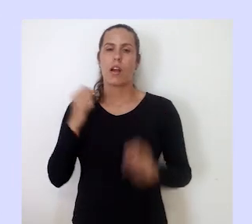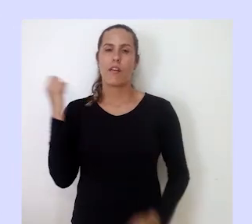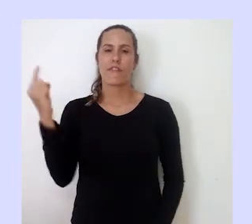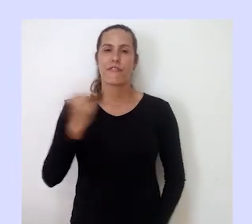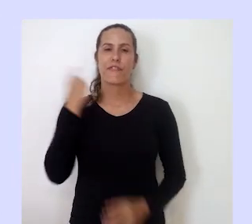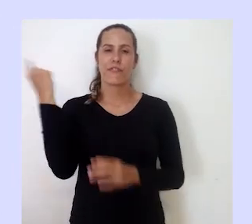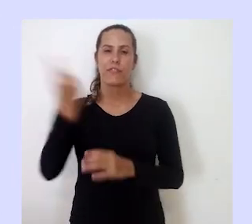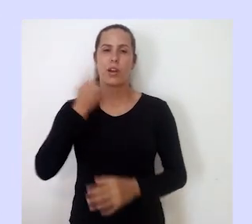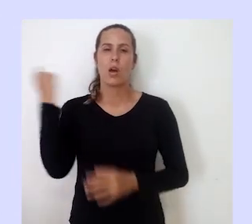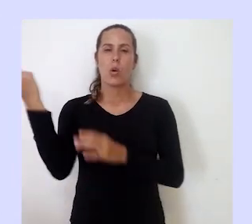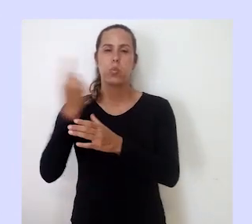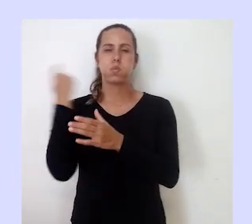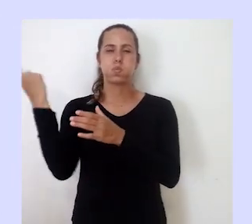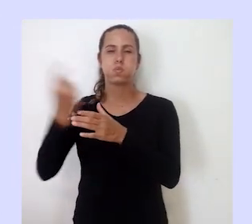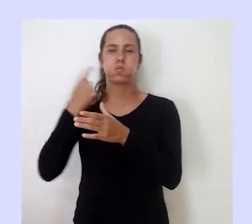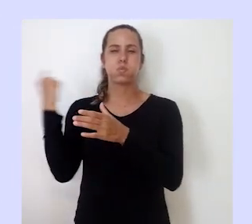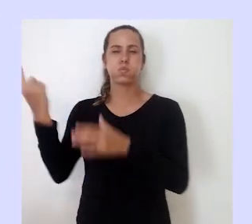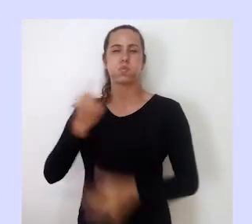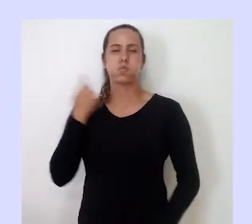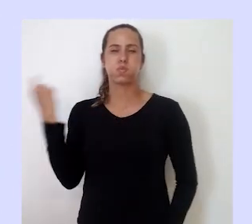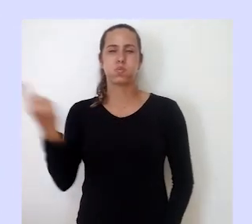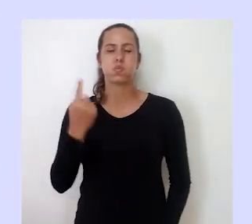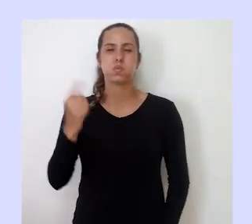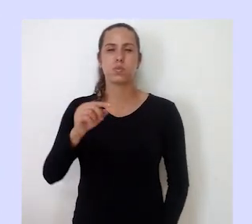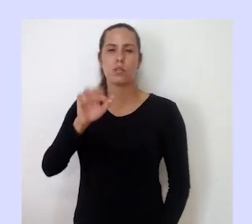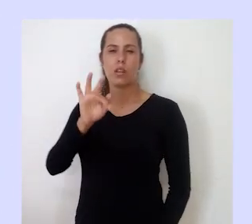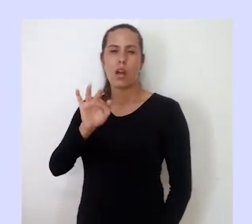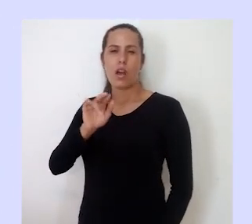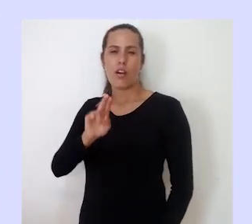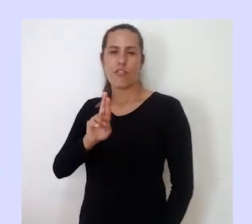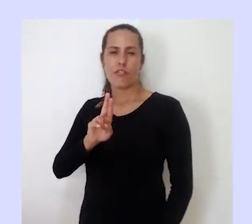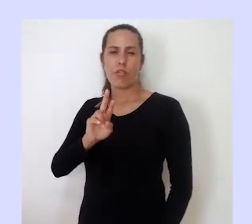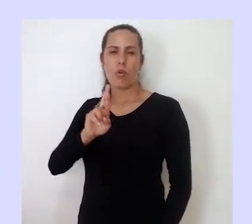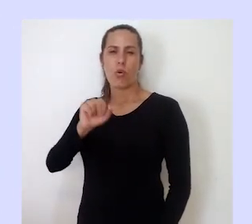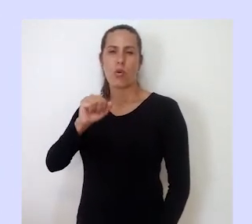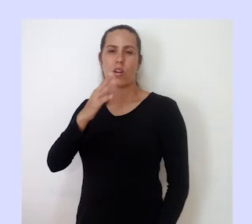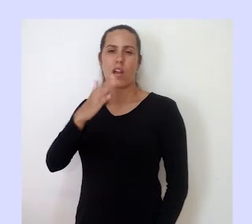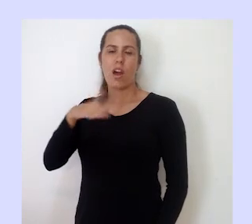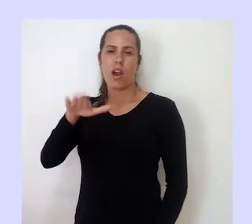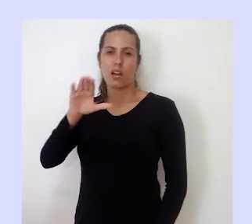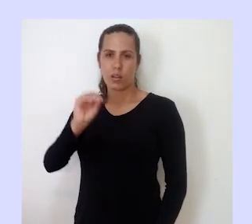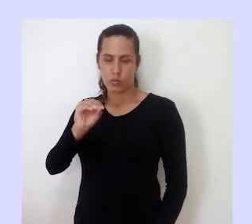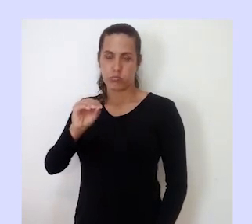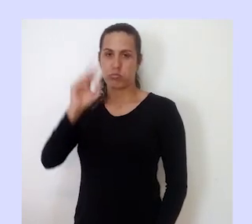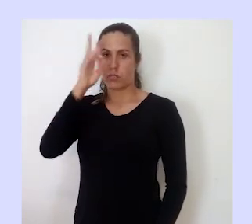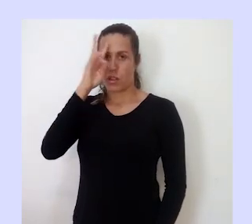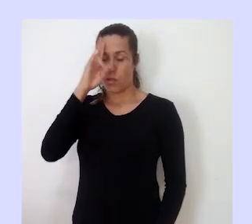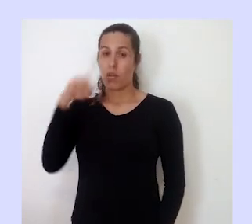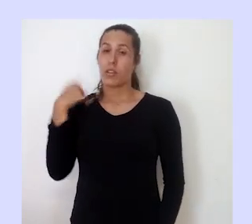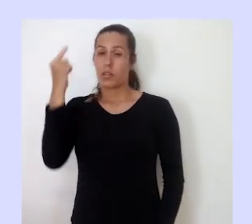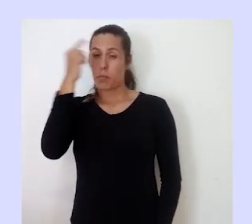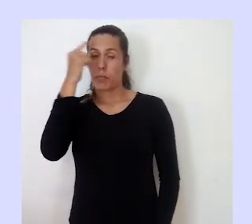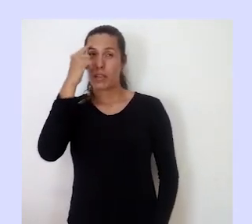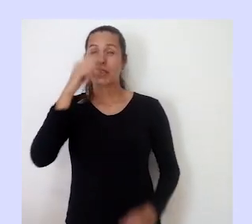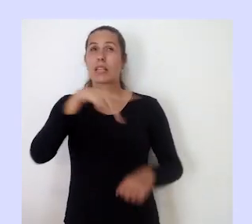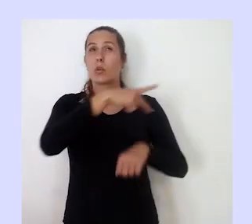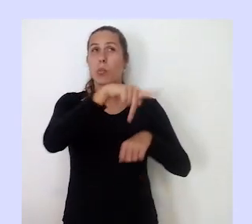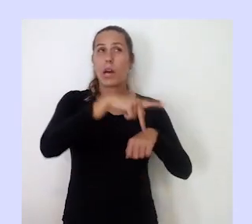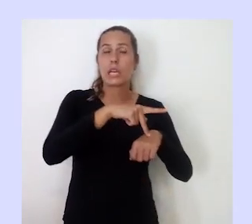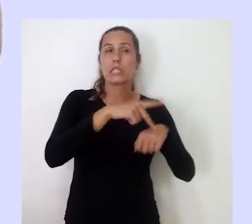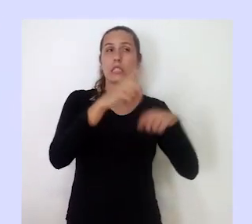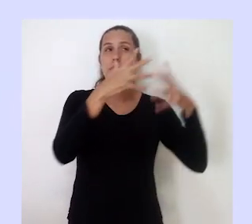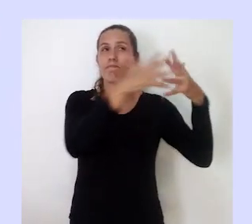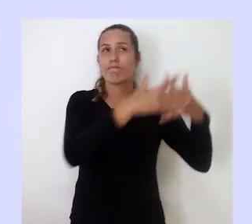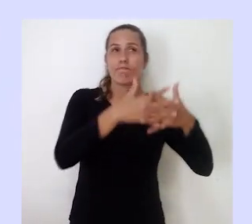furacões. E furacão é algo que a gente pensa muito nos Estados Unidos, a gente pensa muito